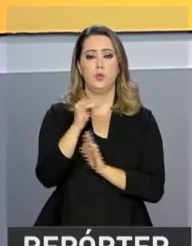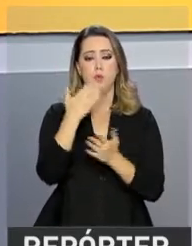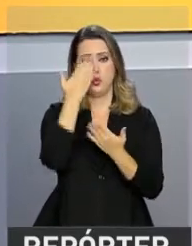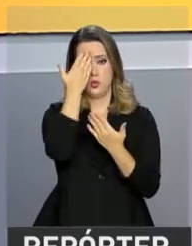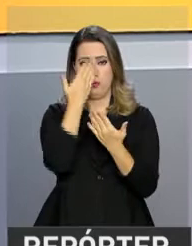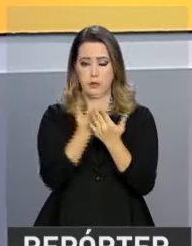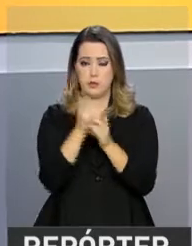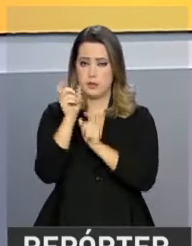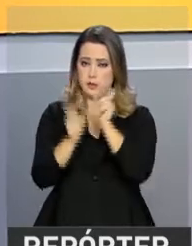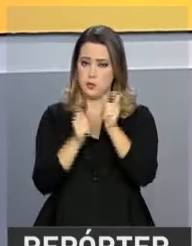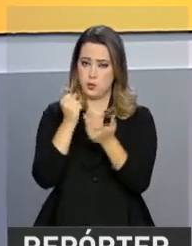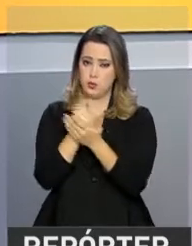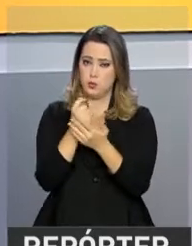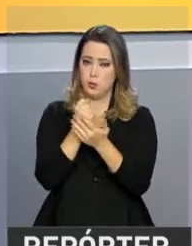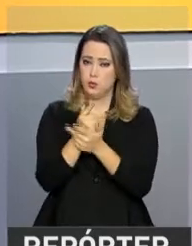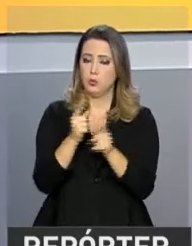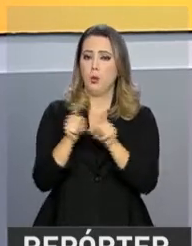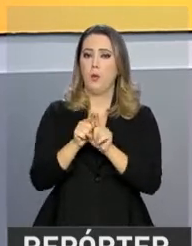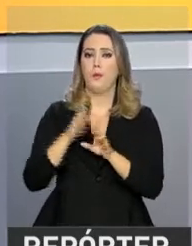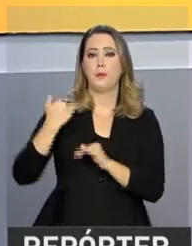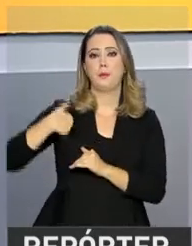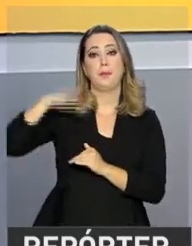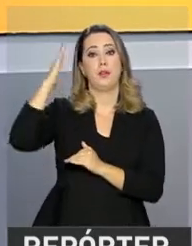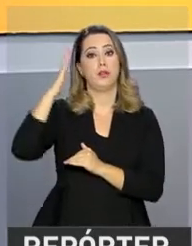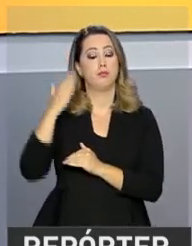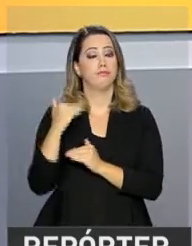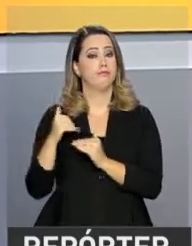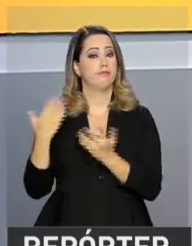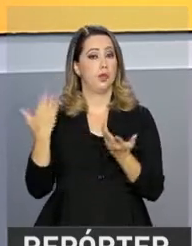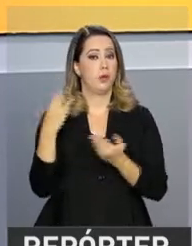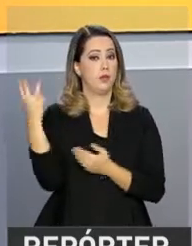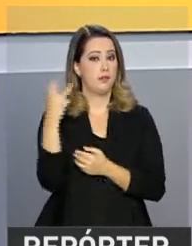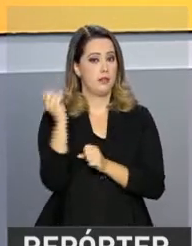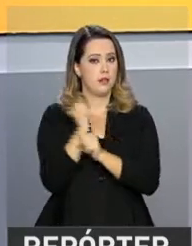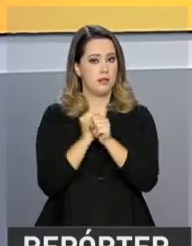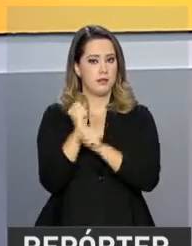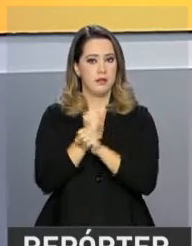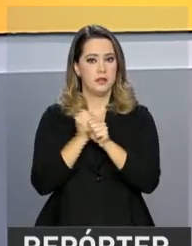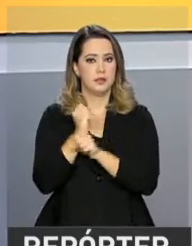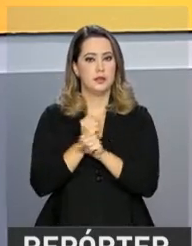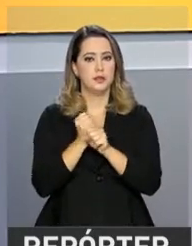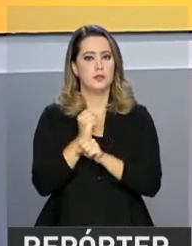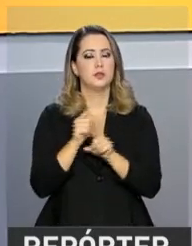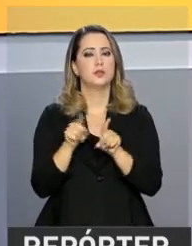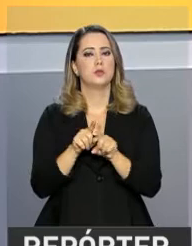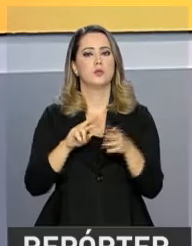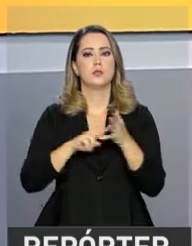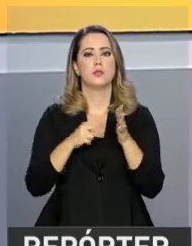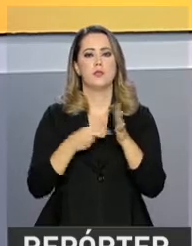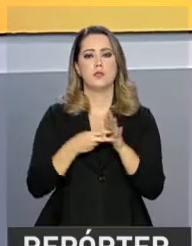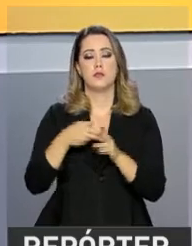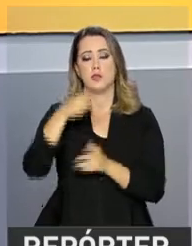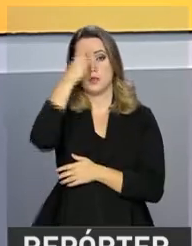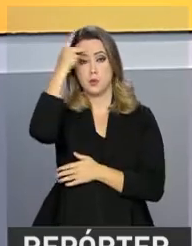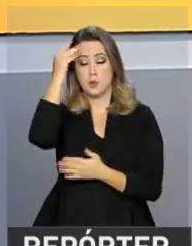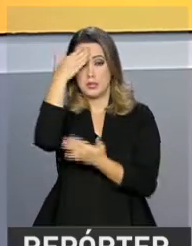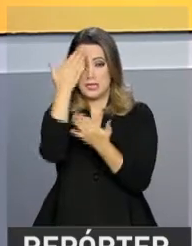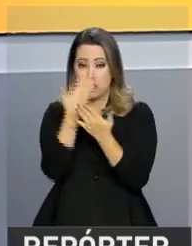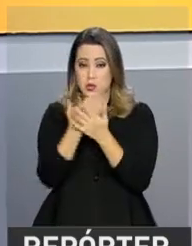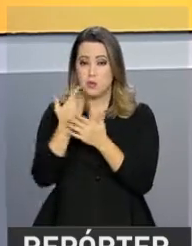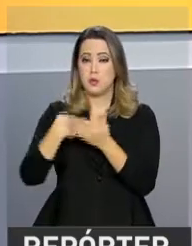do consumidor atingiu o maior nível em três anos o que significa que os brasileiros estão mais confiantes sobre